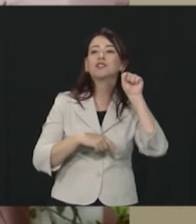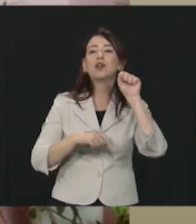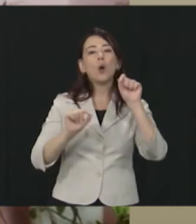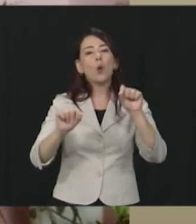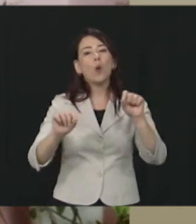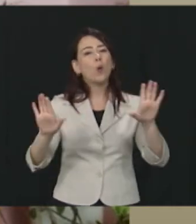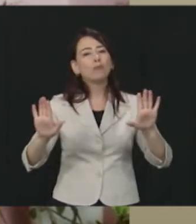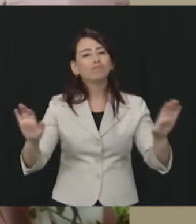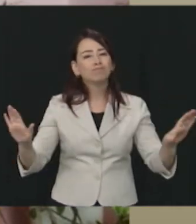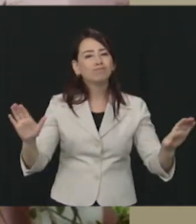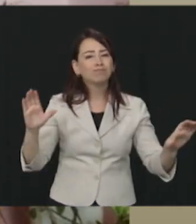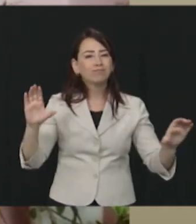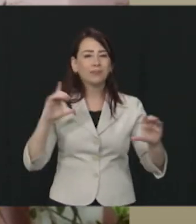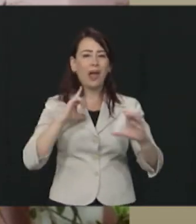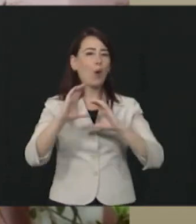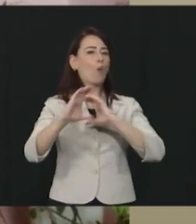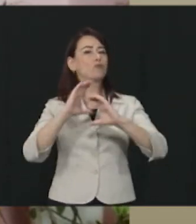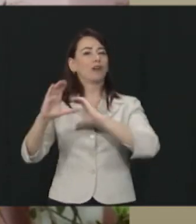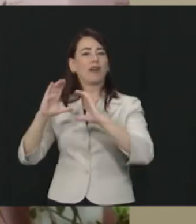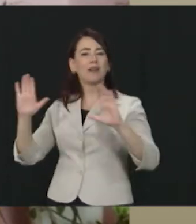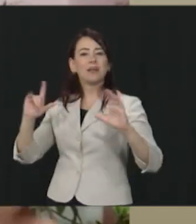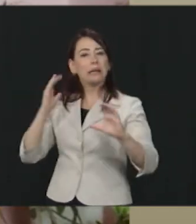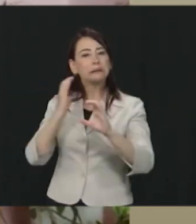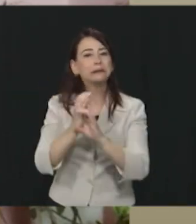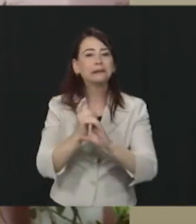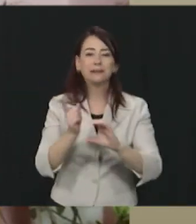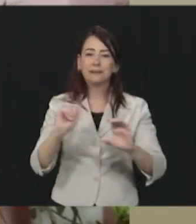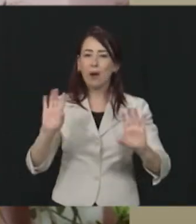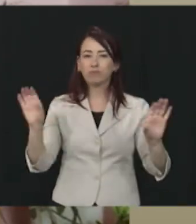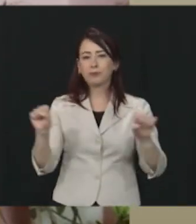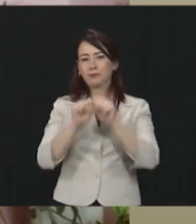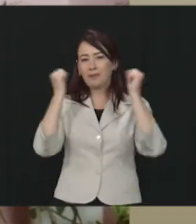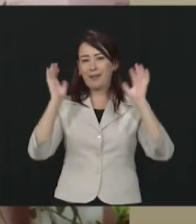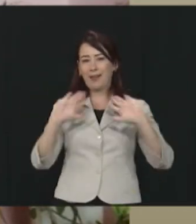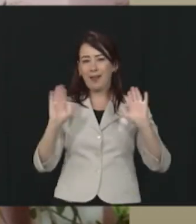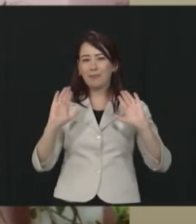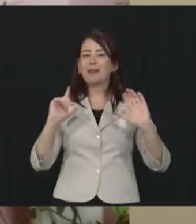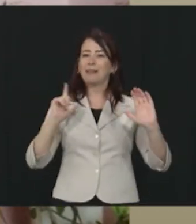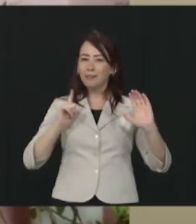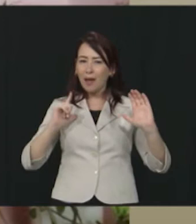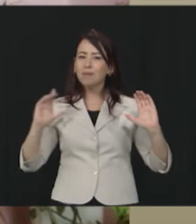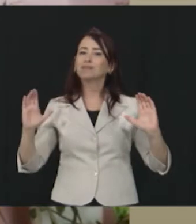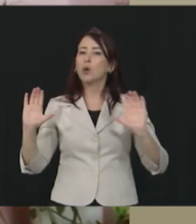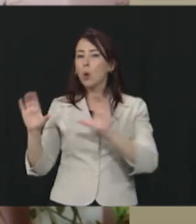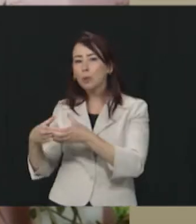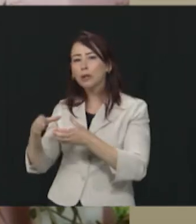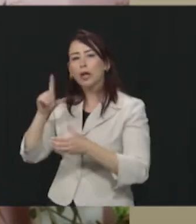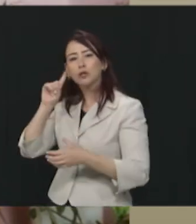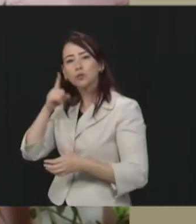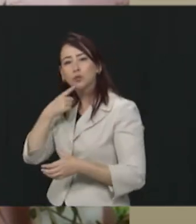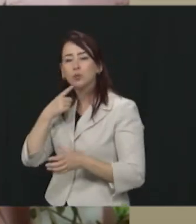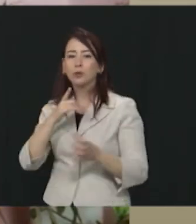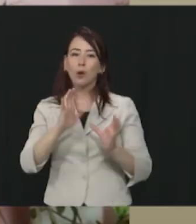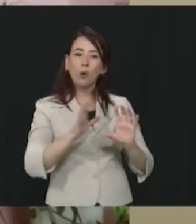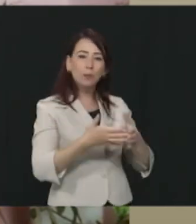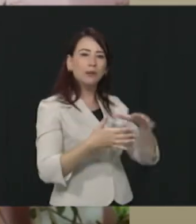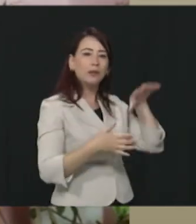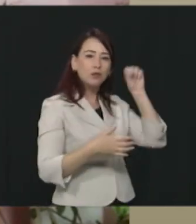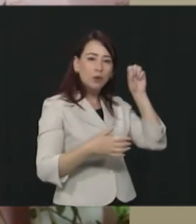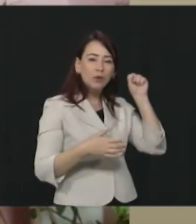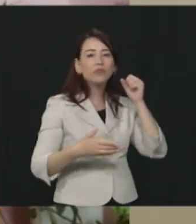essa barreira que existe entre a comunidade surda e a comunidade ouvinte devido, né, a